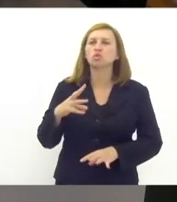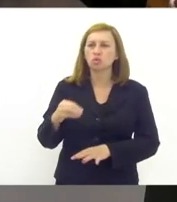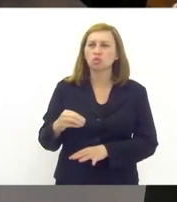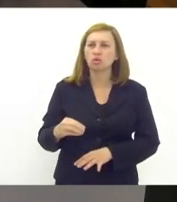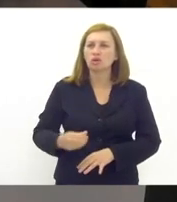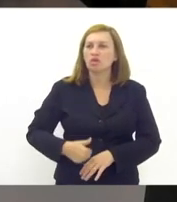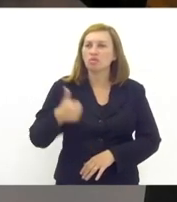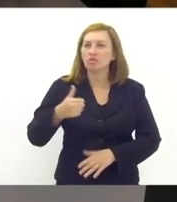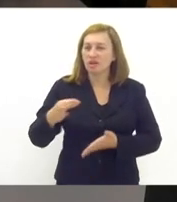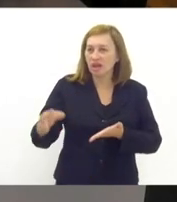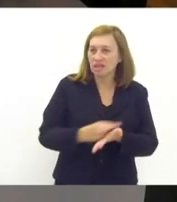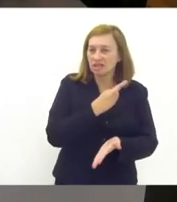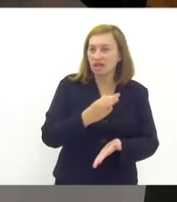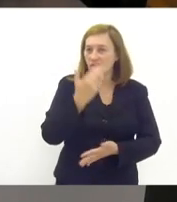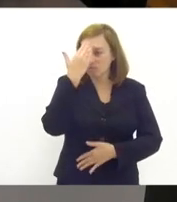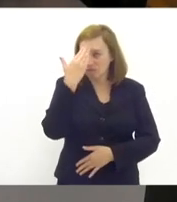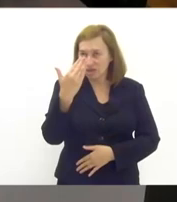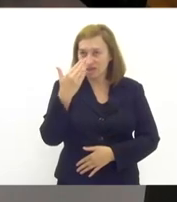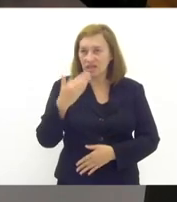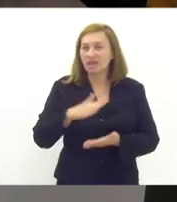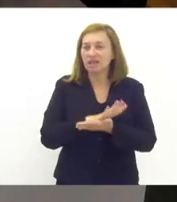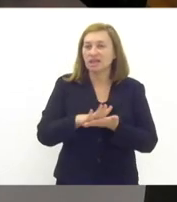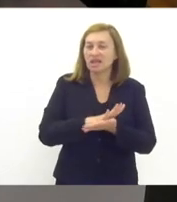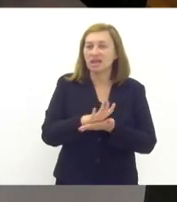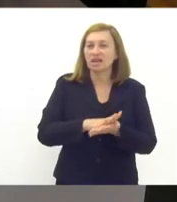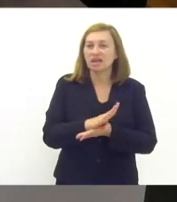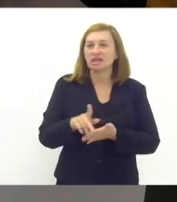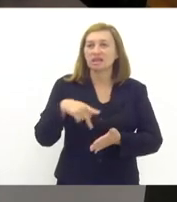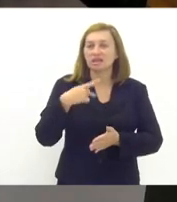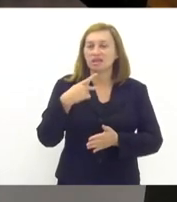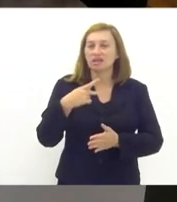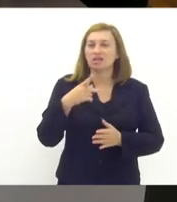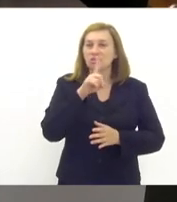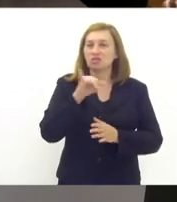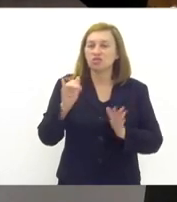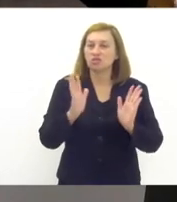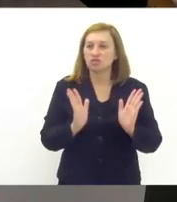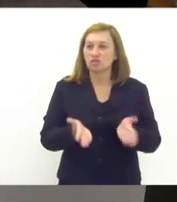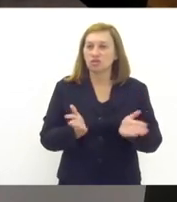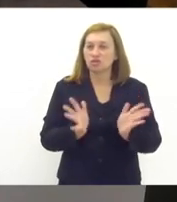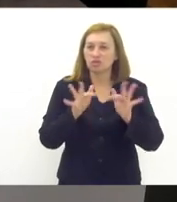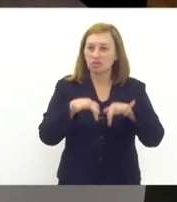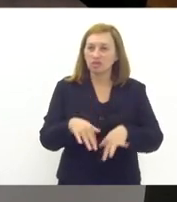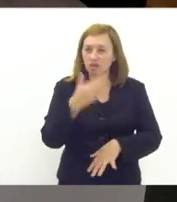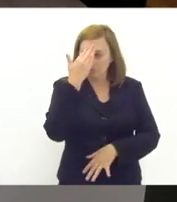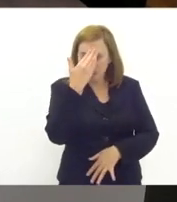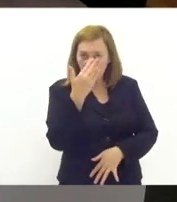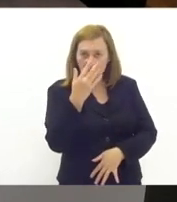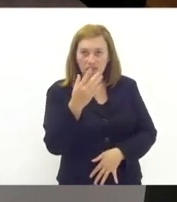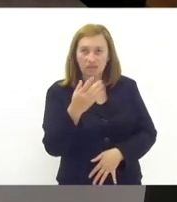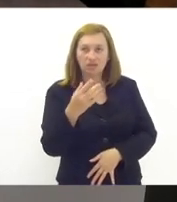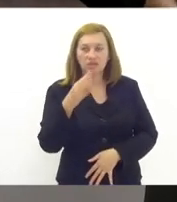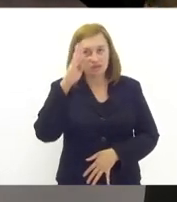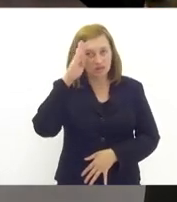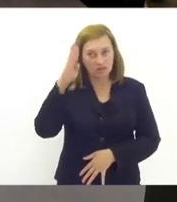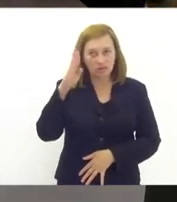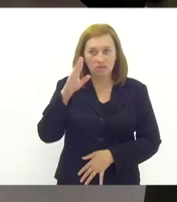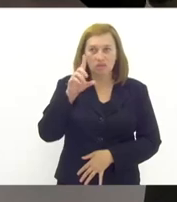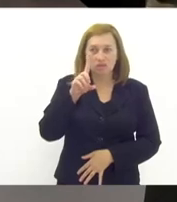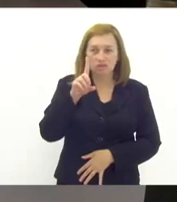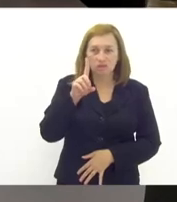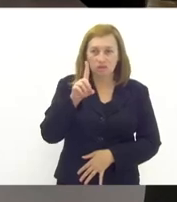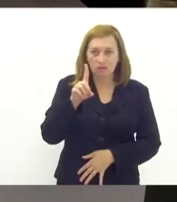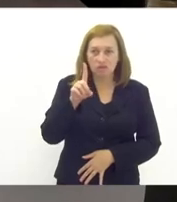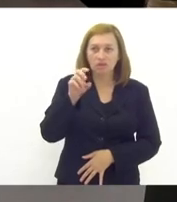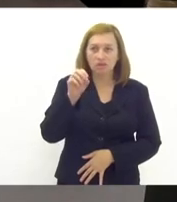sou a primeira a assinar. Muito obrigada. E nada mais havendo a tratar no dia de hoje, muito obrigada, senhor soldado,